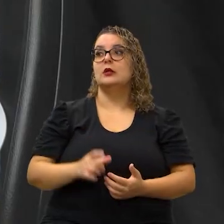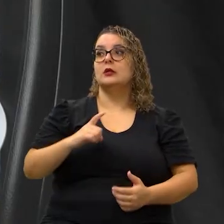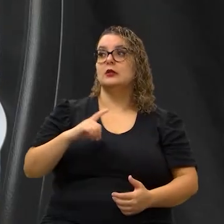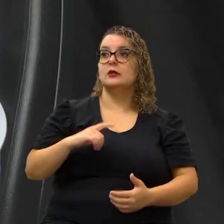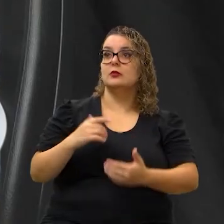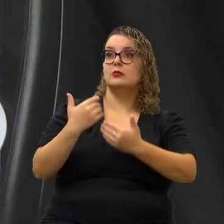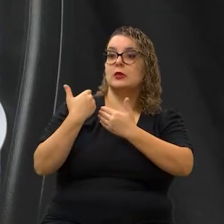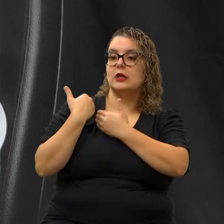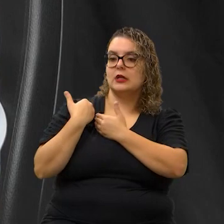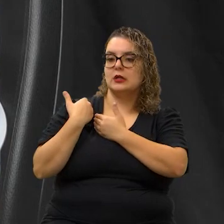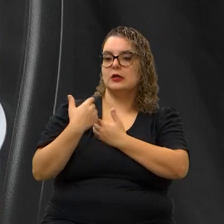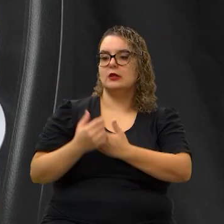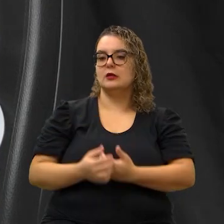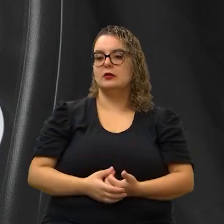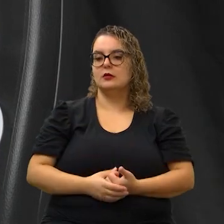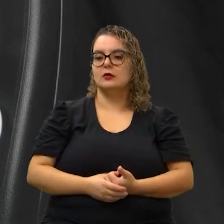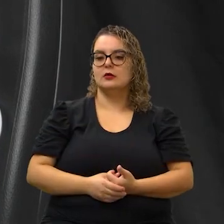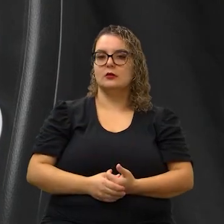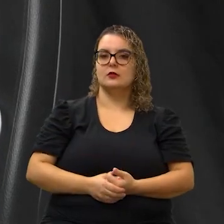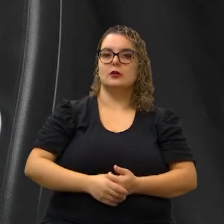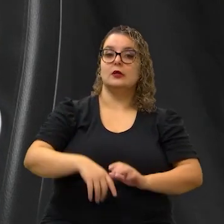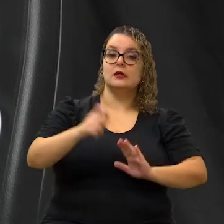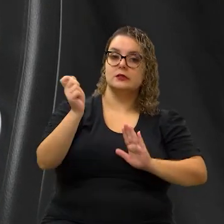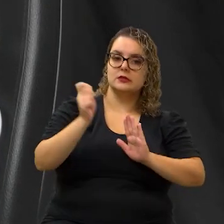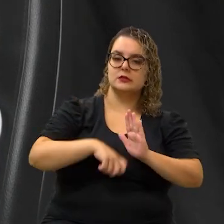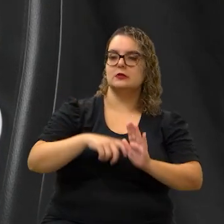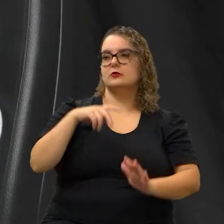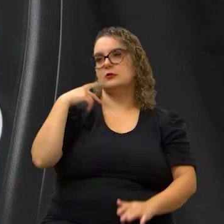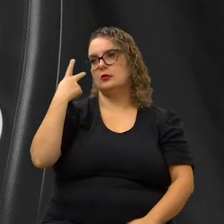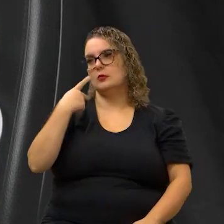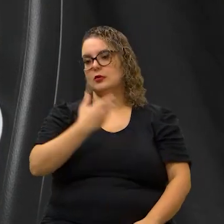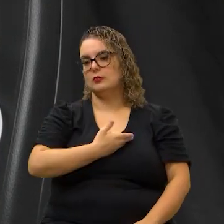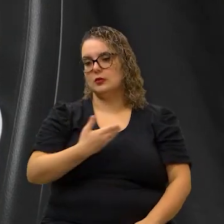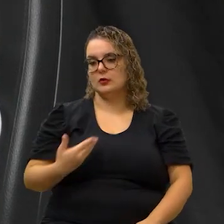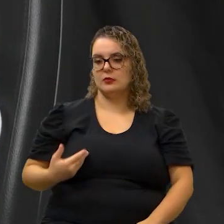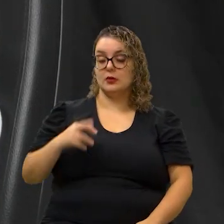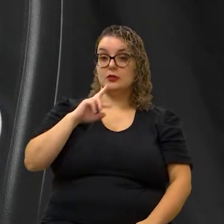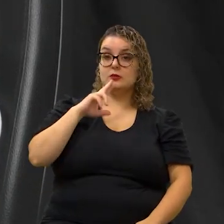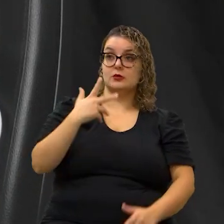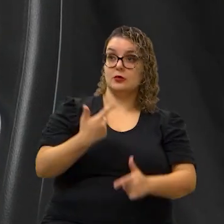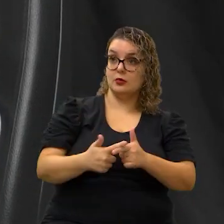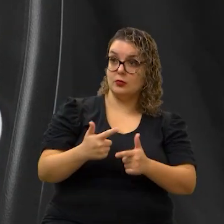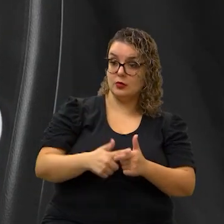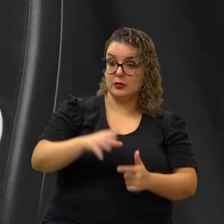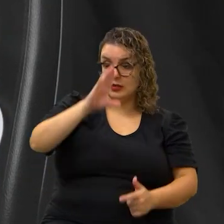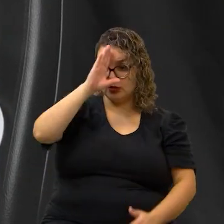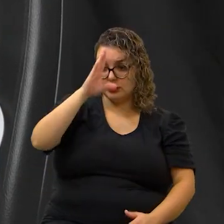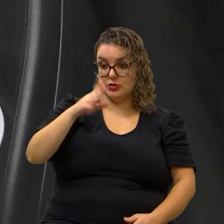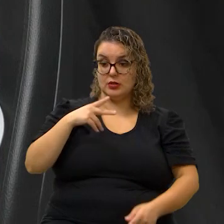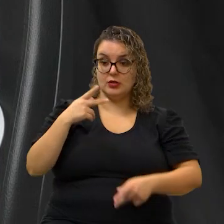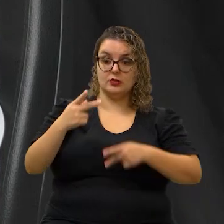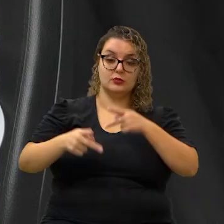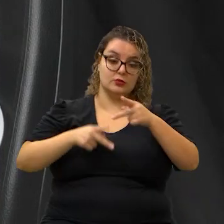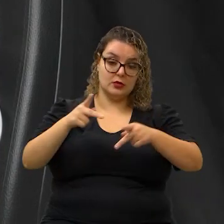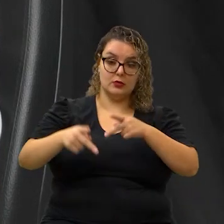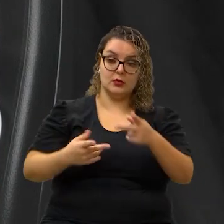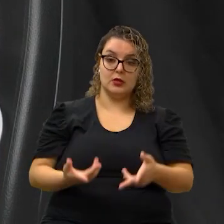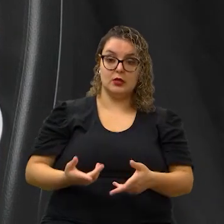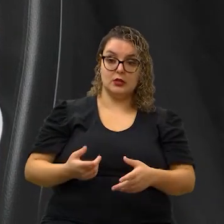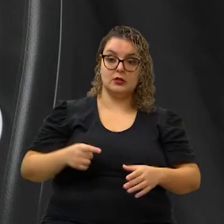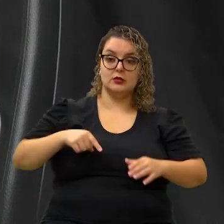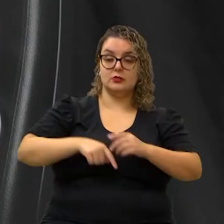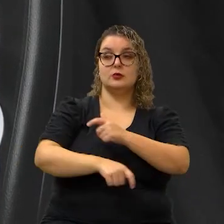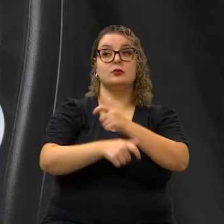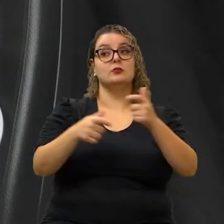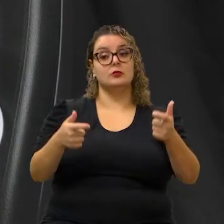uma responsabilidade de executar a política pública, resolver os problemas diretos da população.